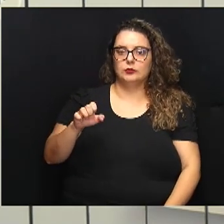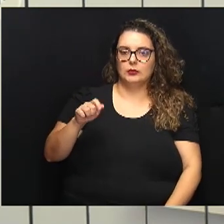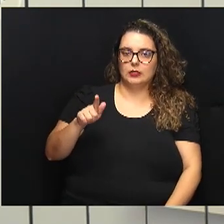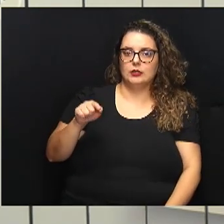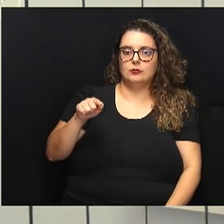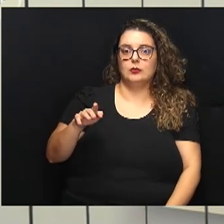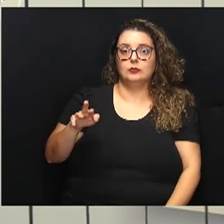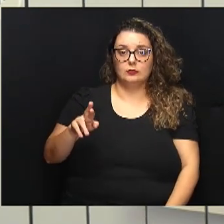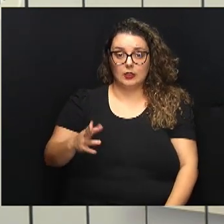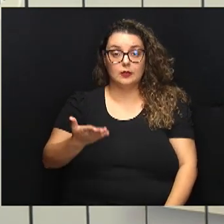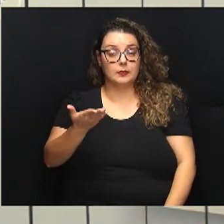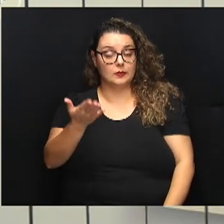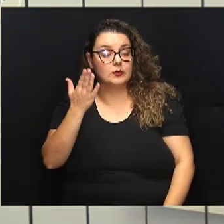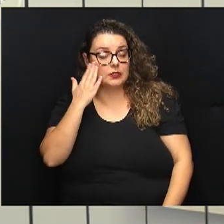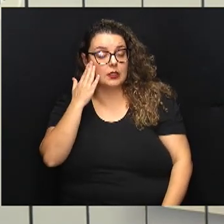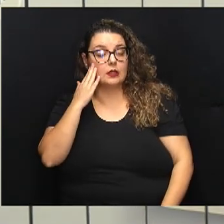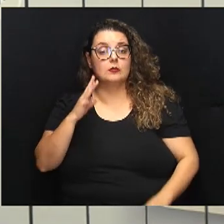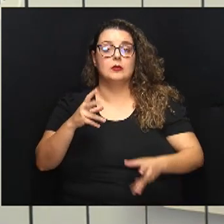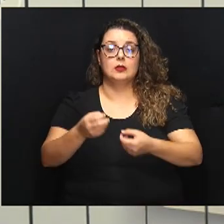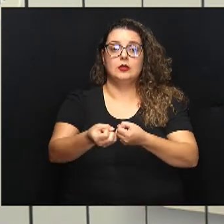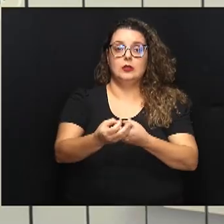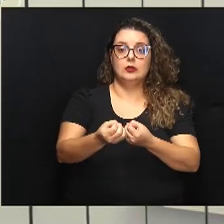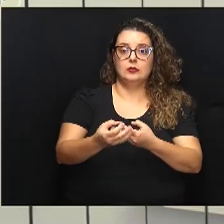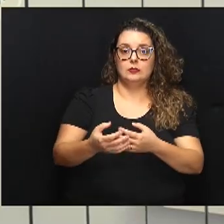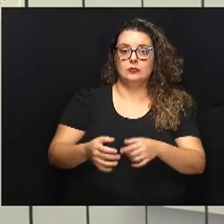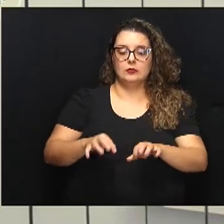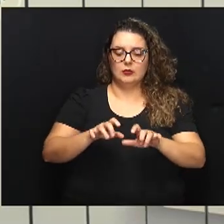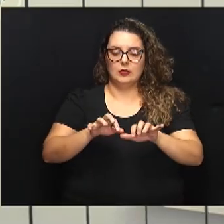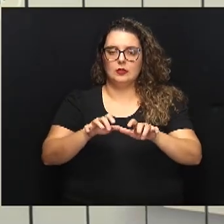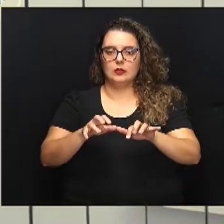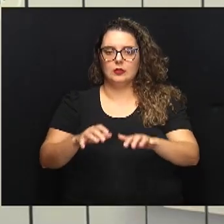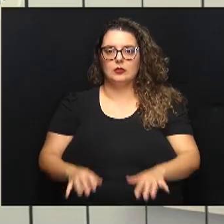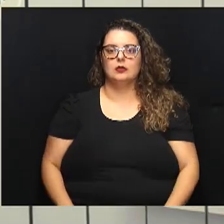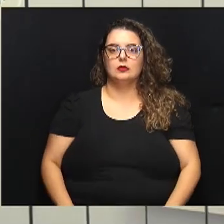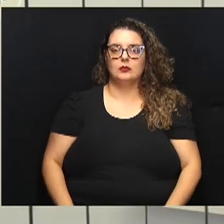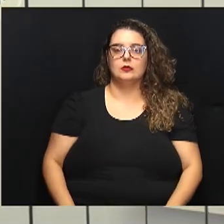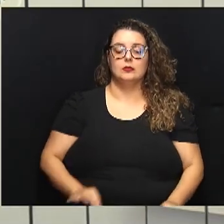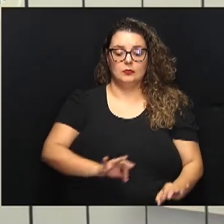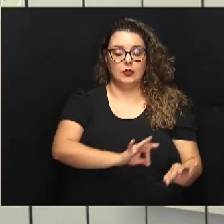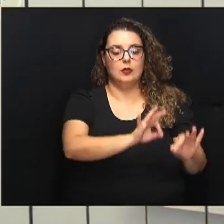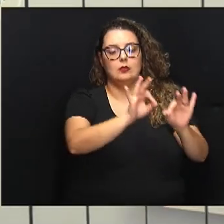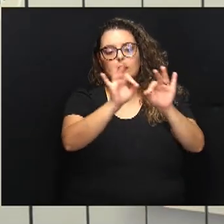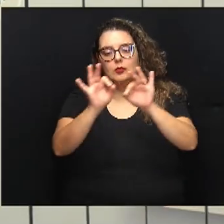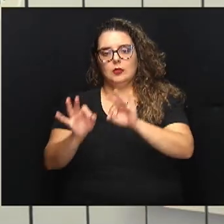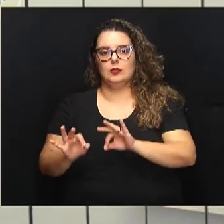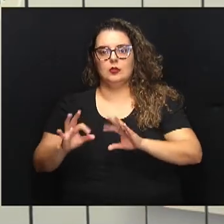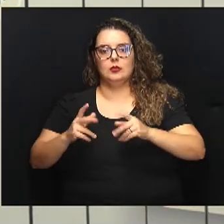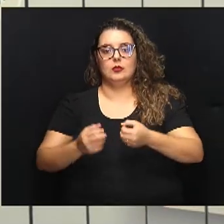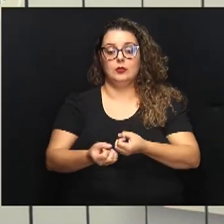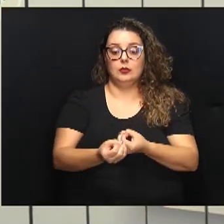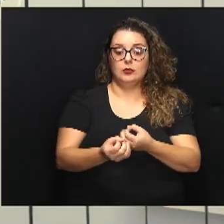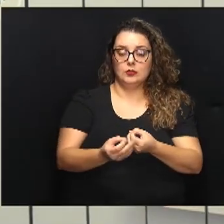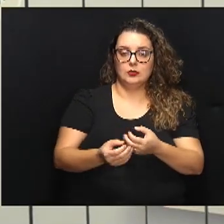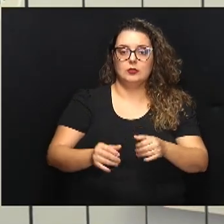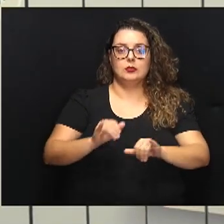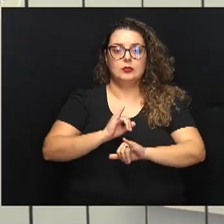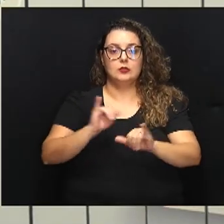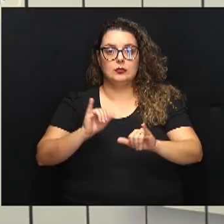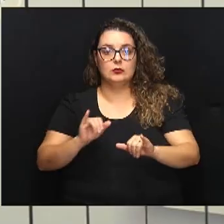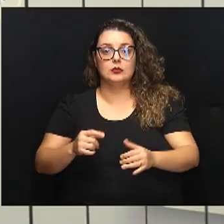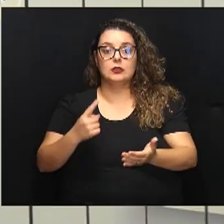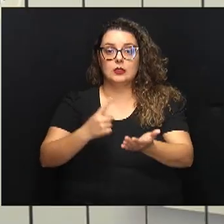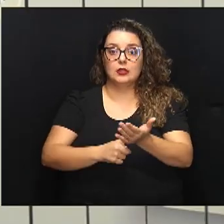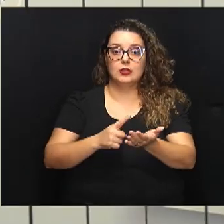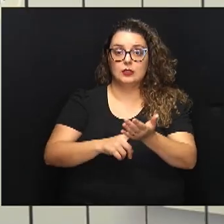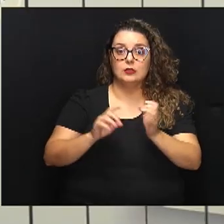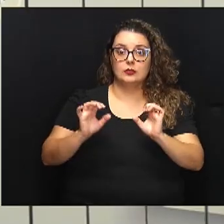campinas.sp.leg.br para você ficar muito bem informado. É só digitar lá e você acompanha todas as notícias. Tem agenda de eventos,